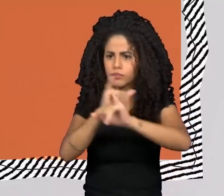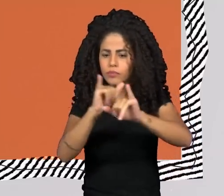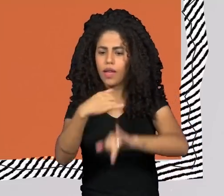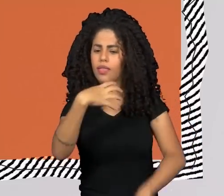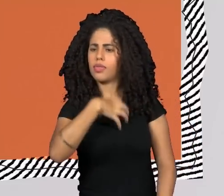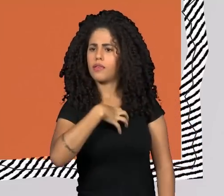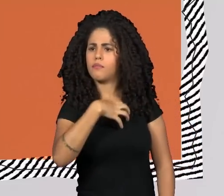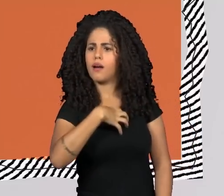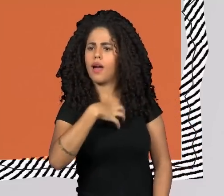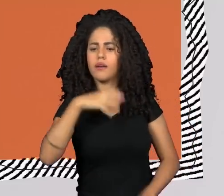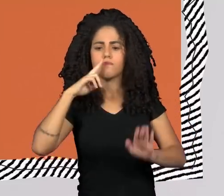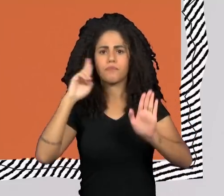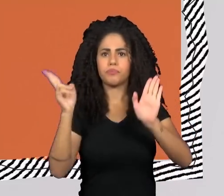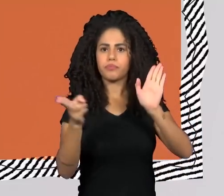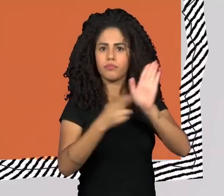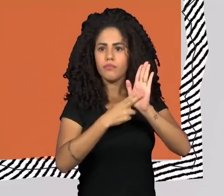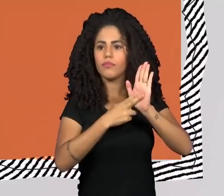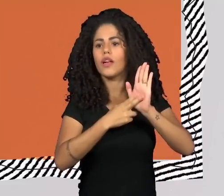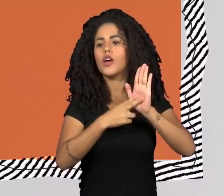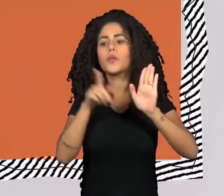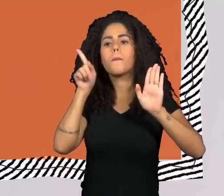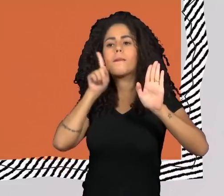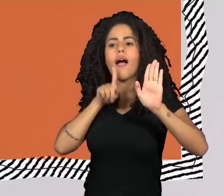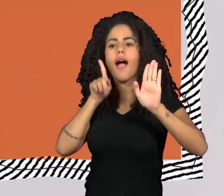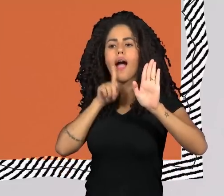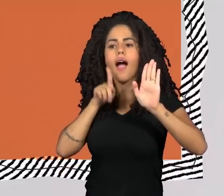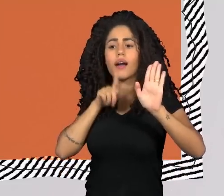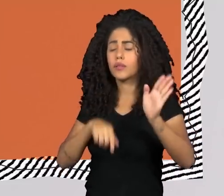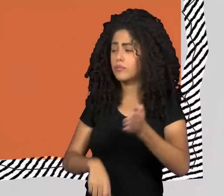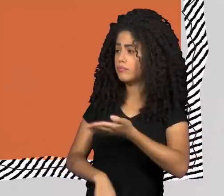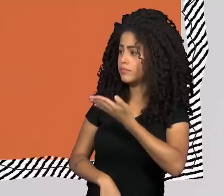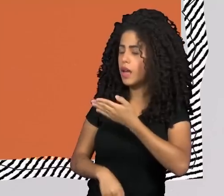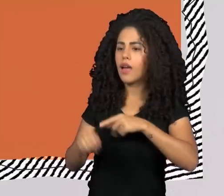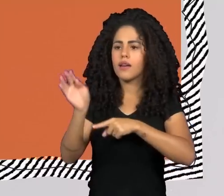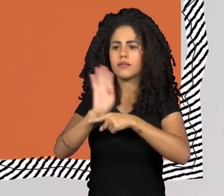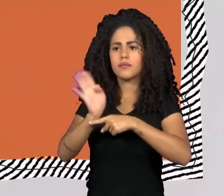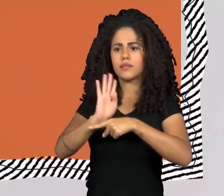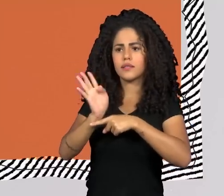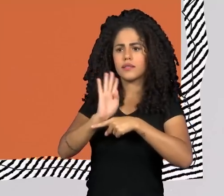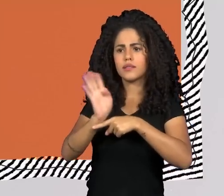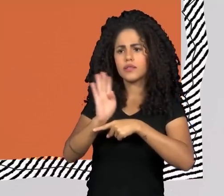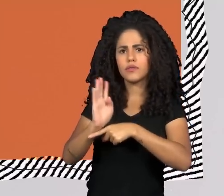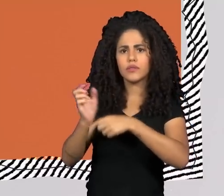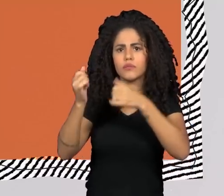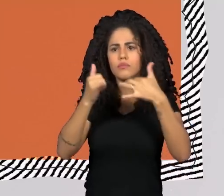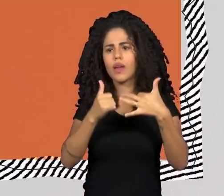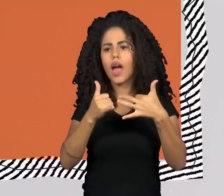em que ele se declara como pardo. E aí esse vídeo em que ele aparece também